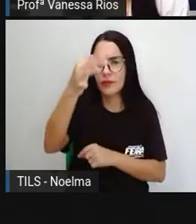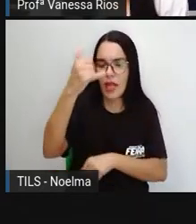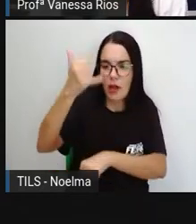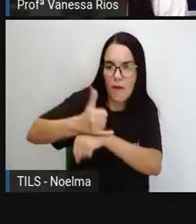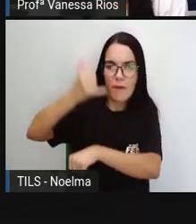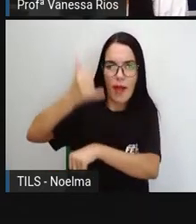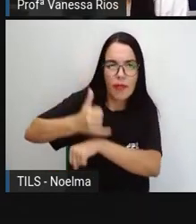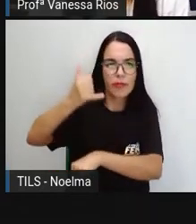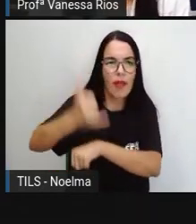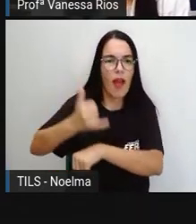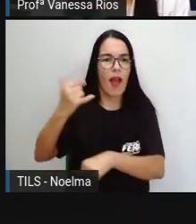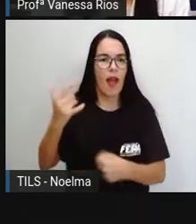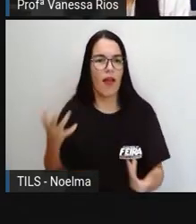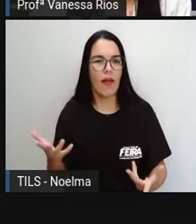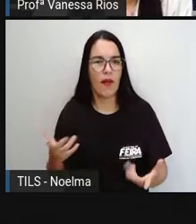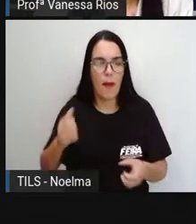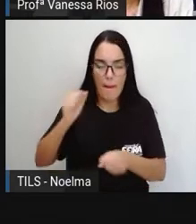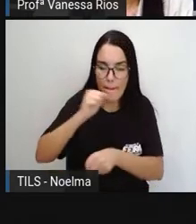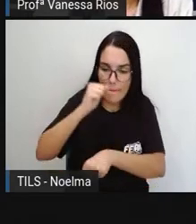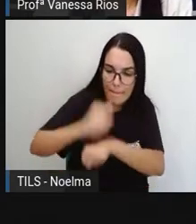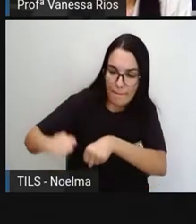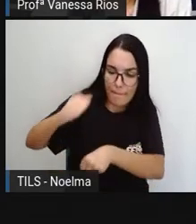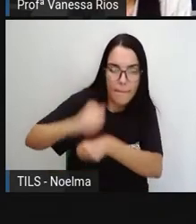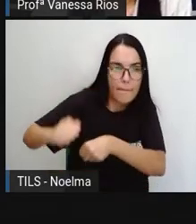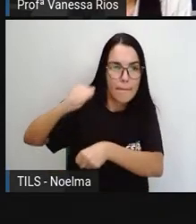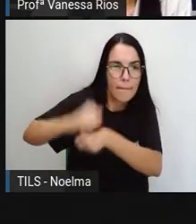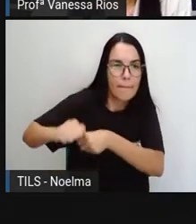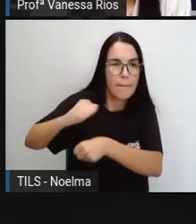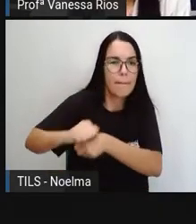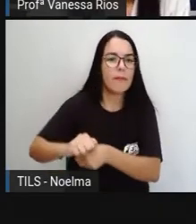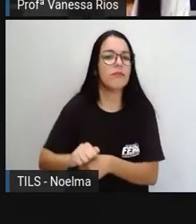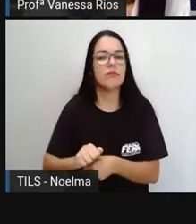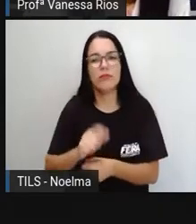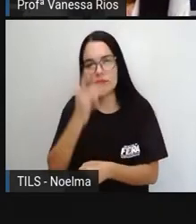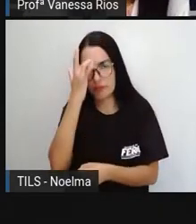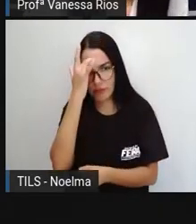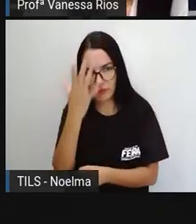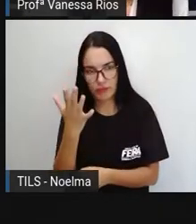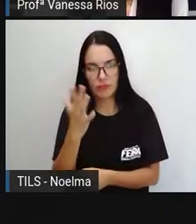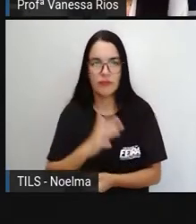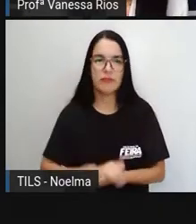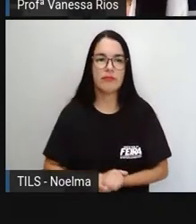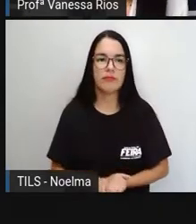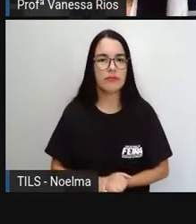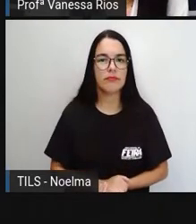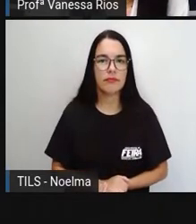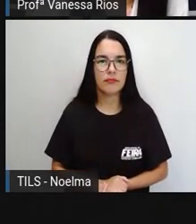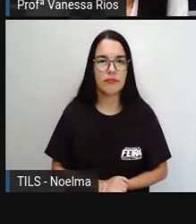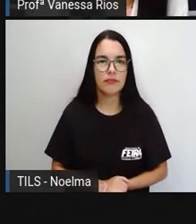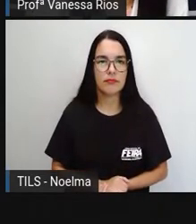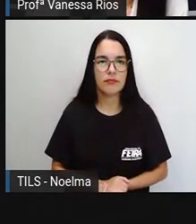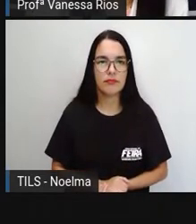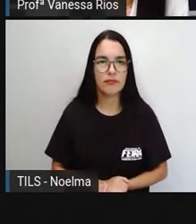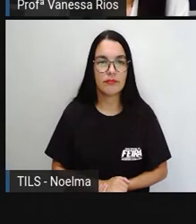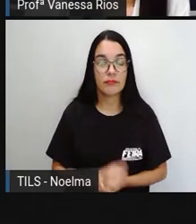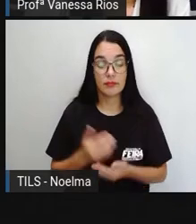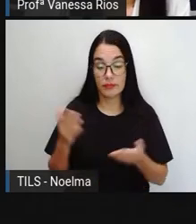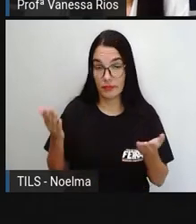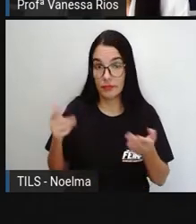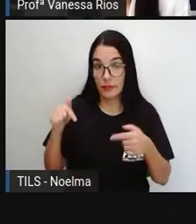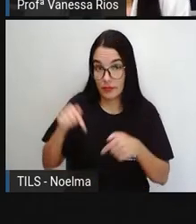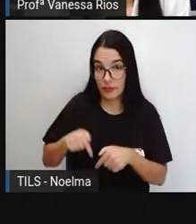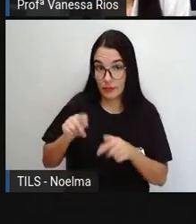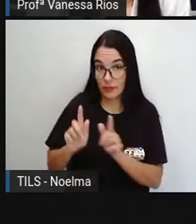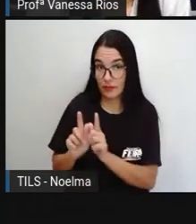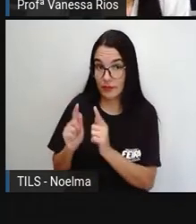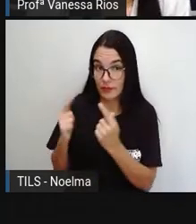formas diferentes dentro dessas atividades aí de caça e de coleta. Em